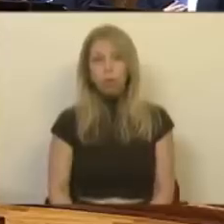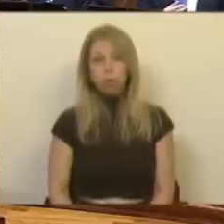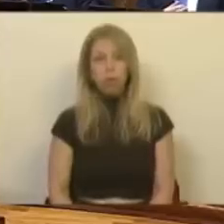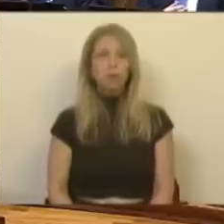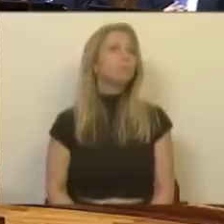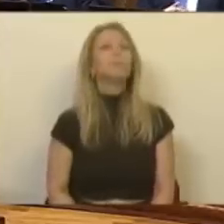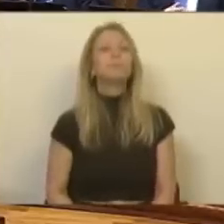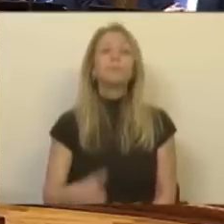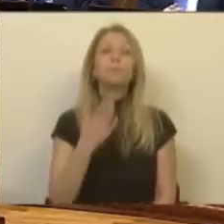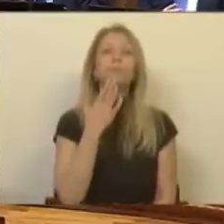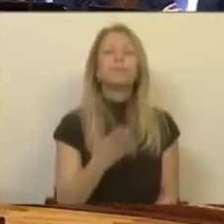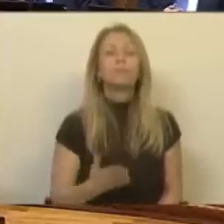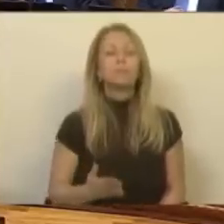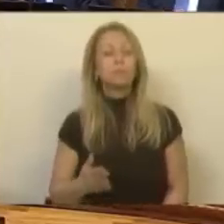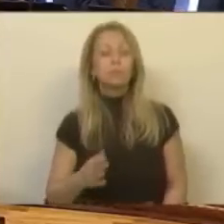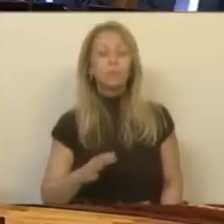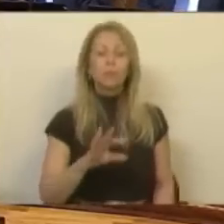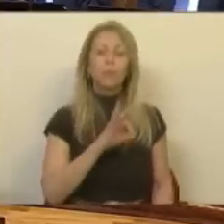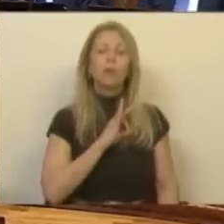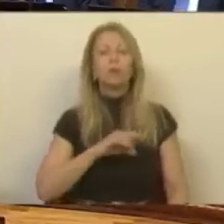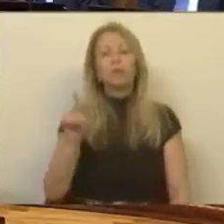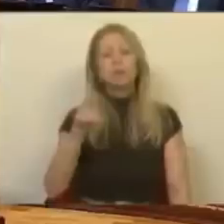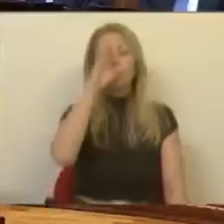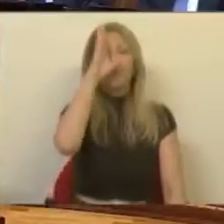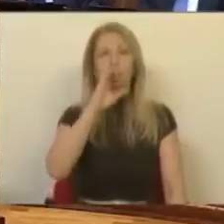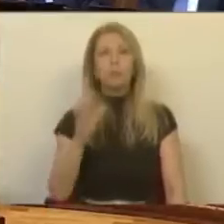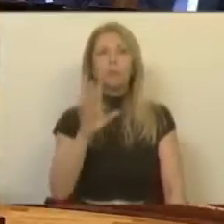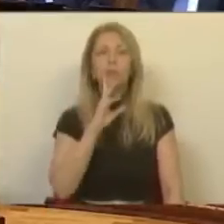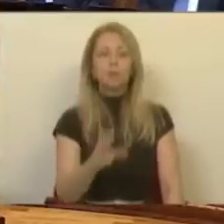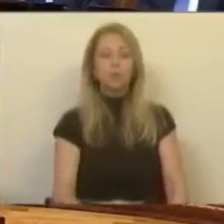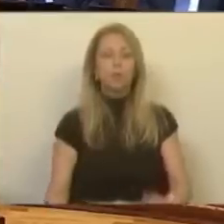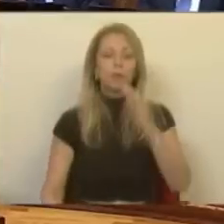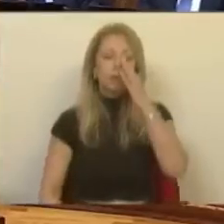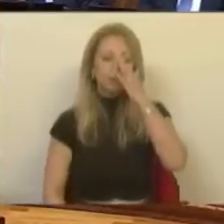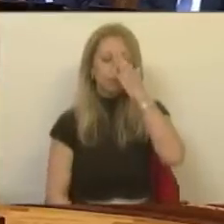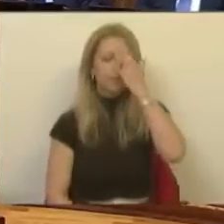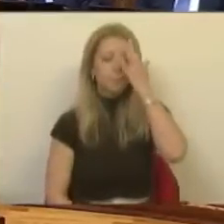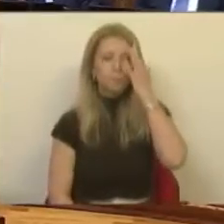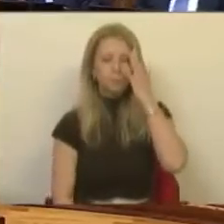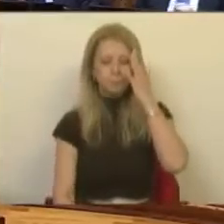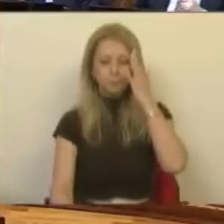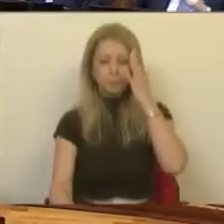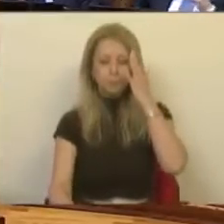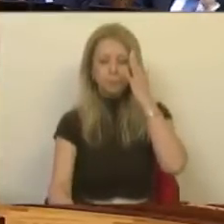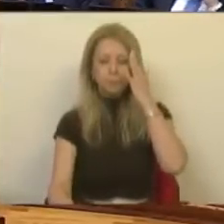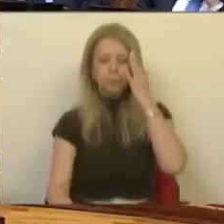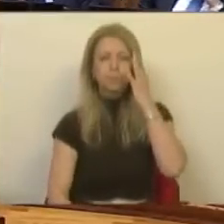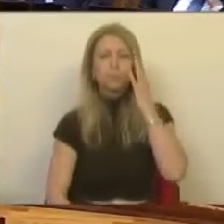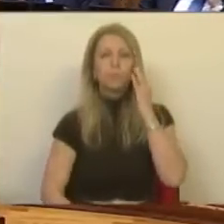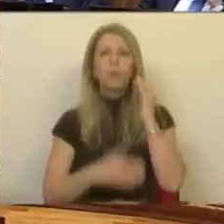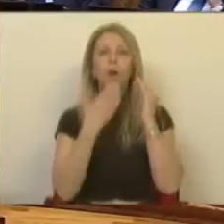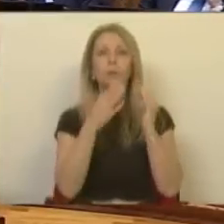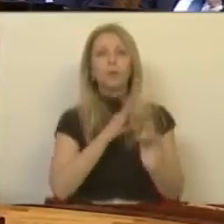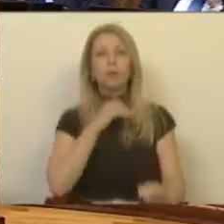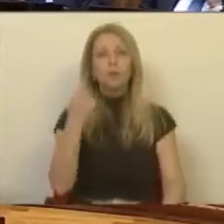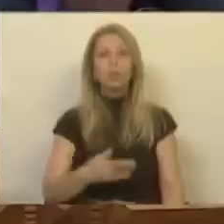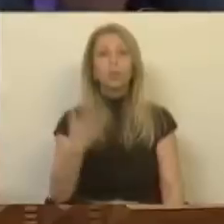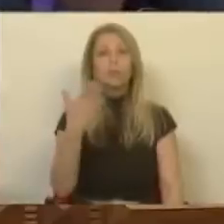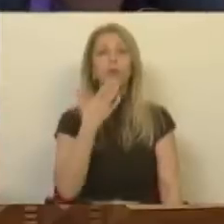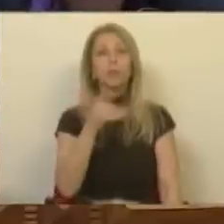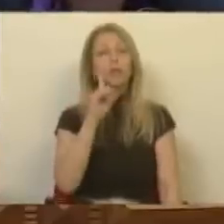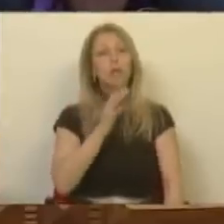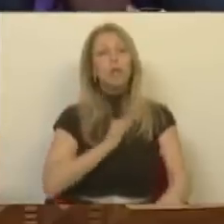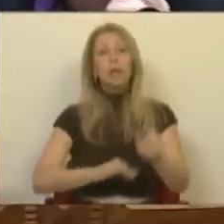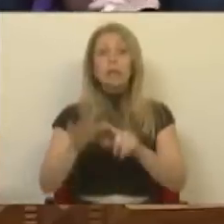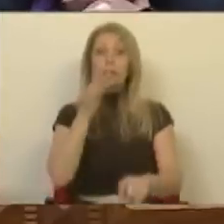Muito Obrigado por responder tem a palavra o senhor primeiro ministro Muito obrigado senhor obrigado senhor deputada